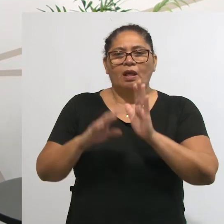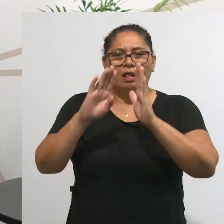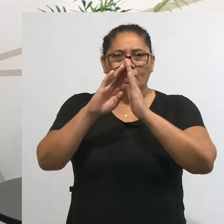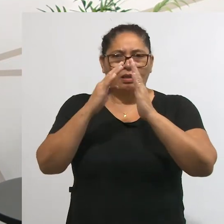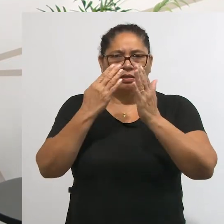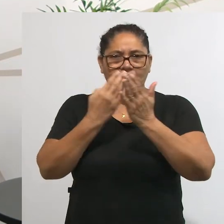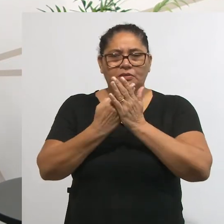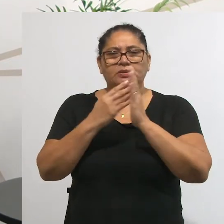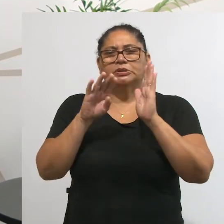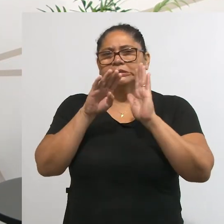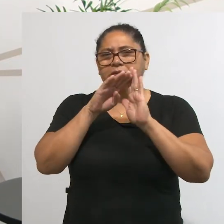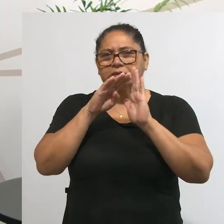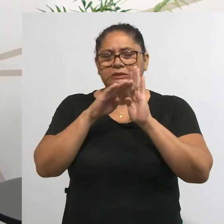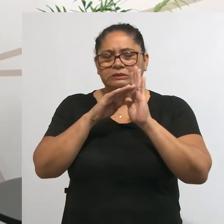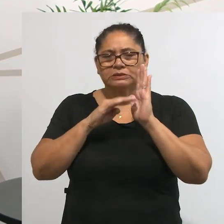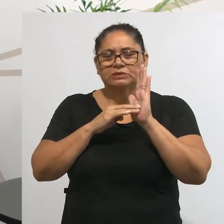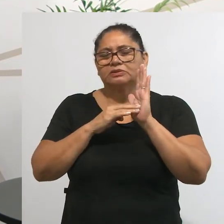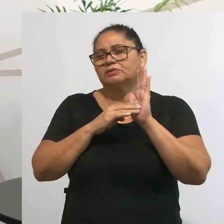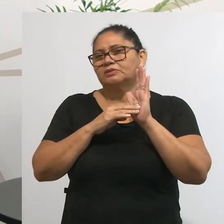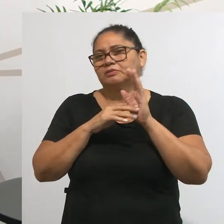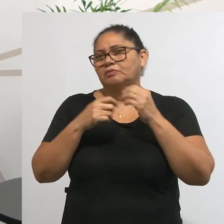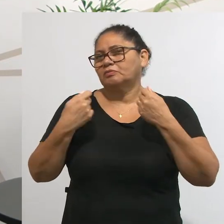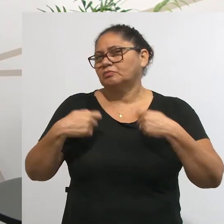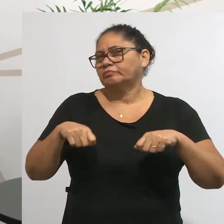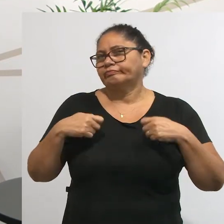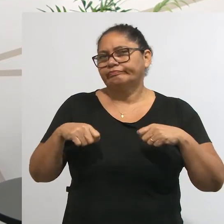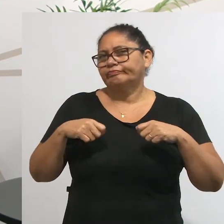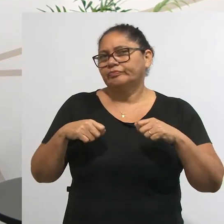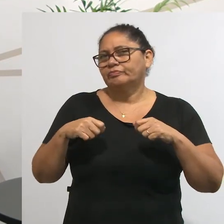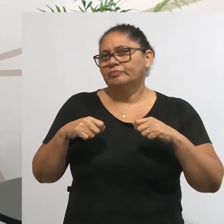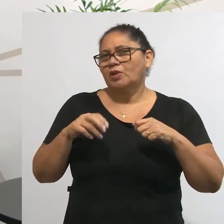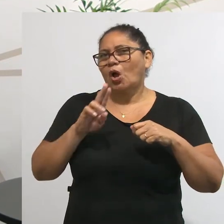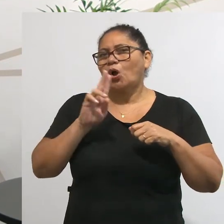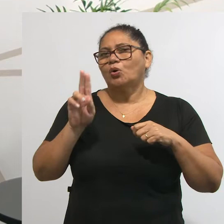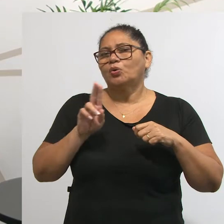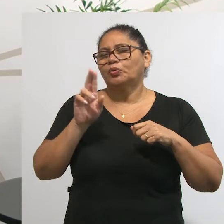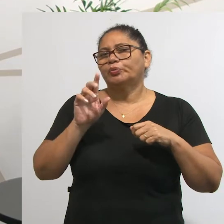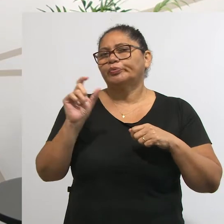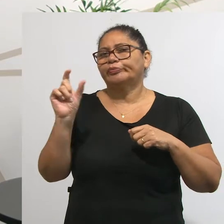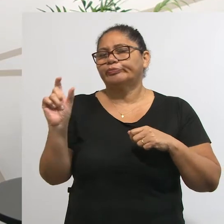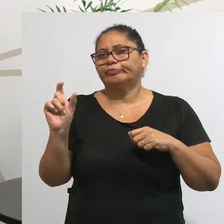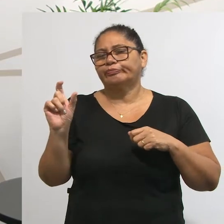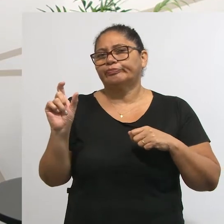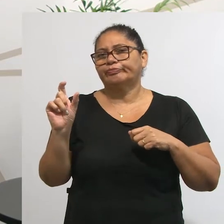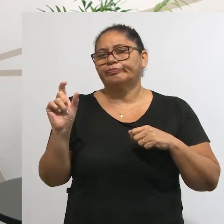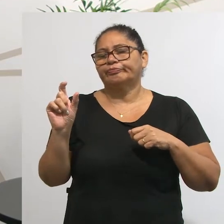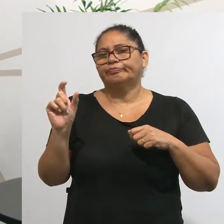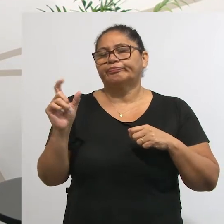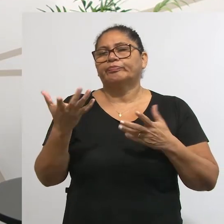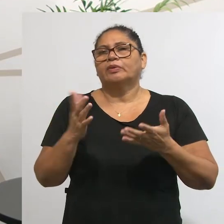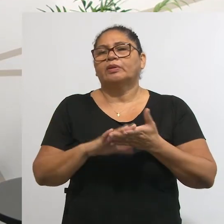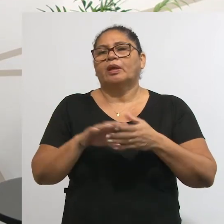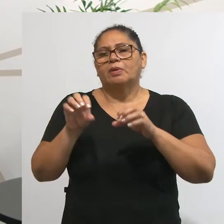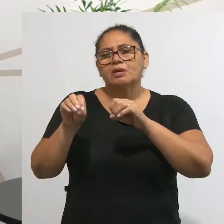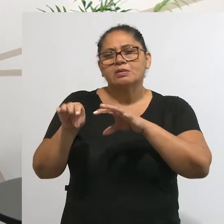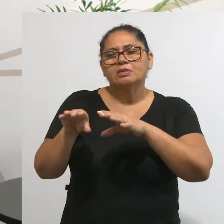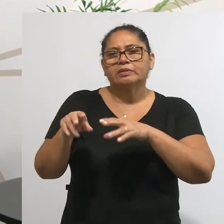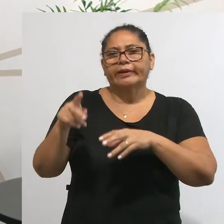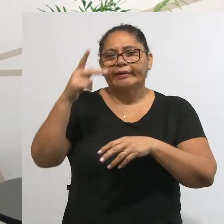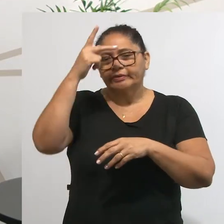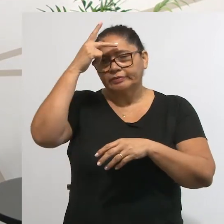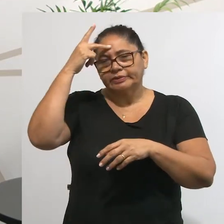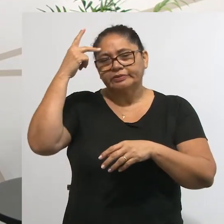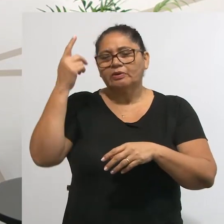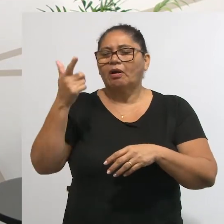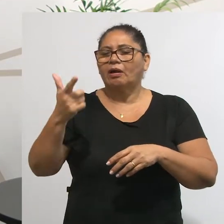questão escolar, né, no método, não é necessário usar muitas palavras para alfabetizar alguém, porque eu não uso a